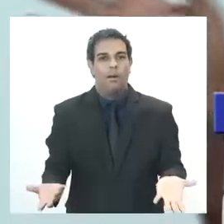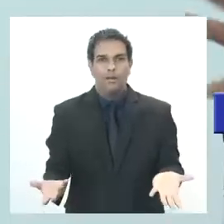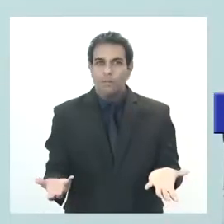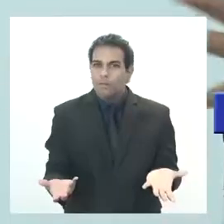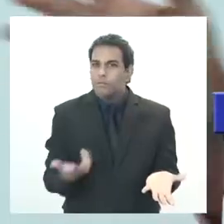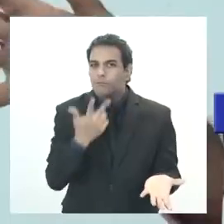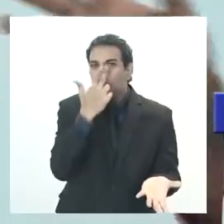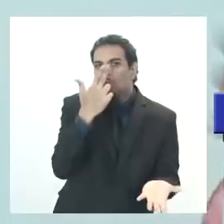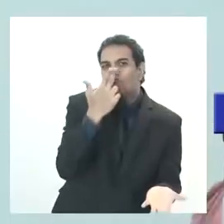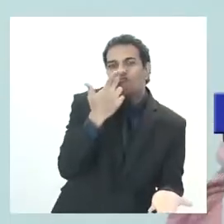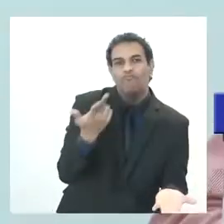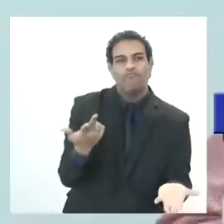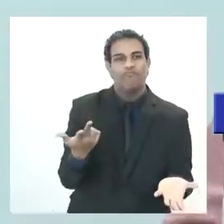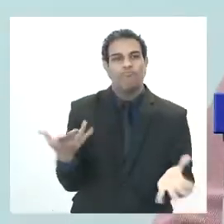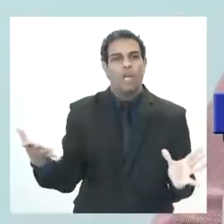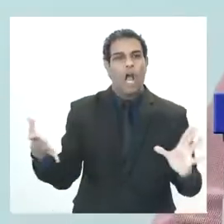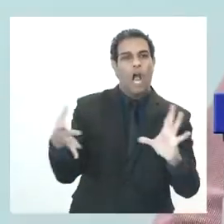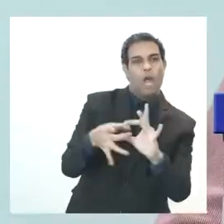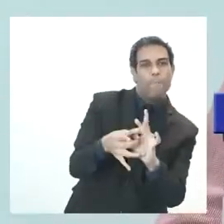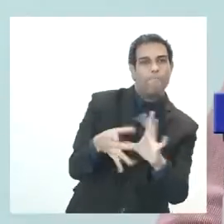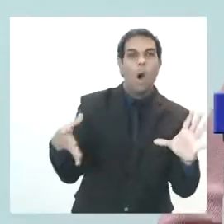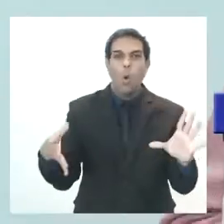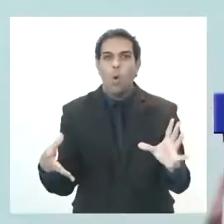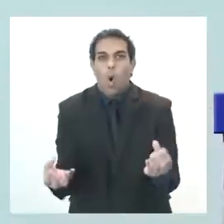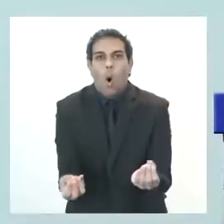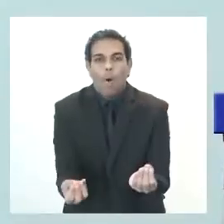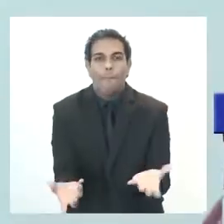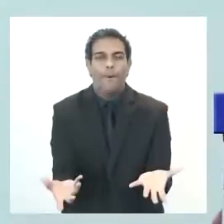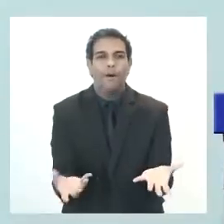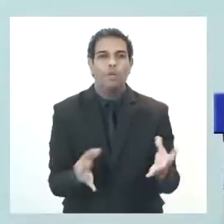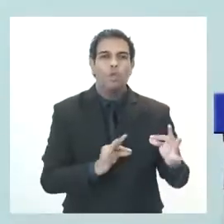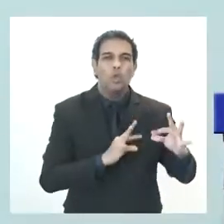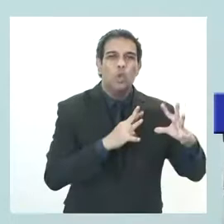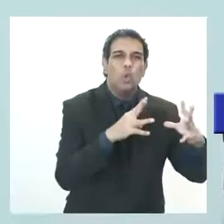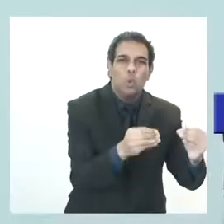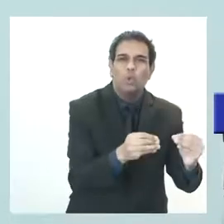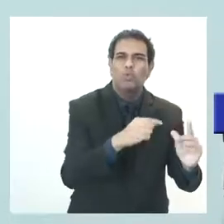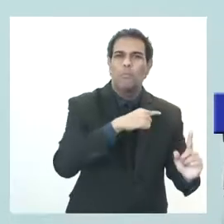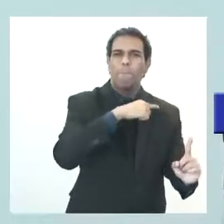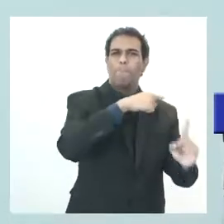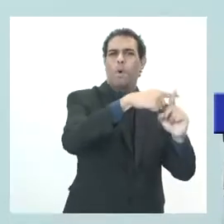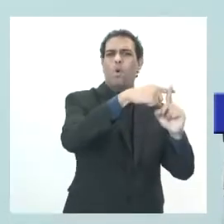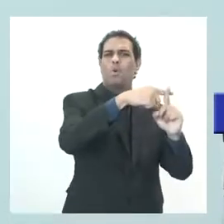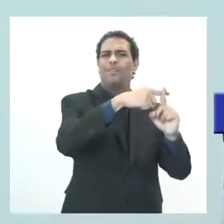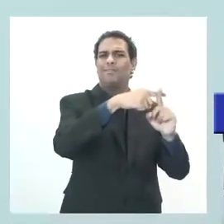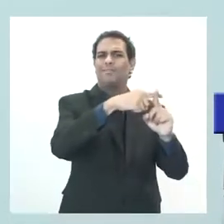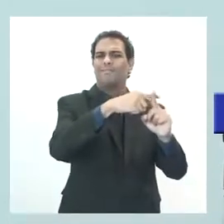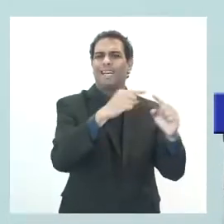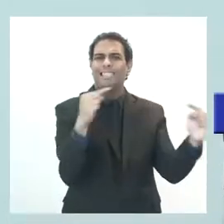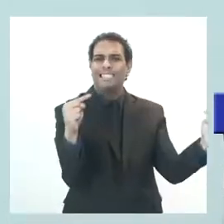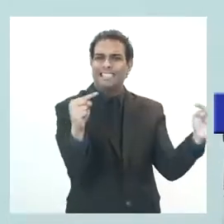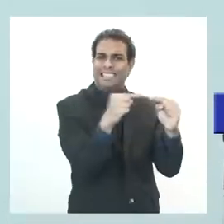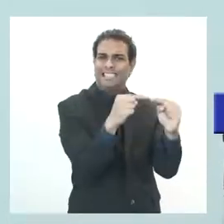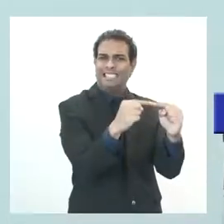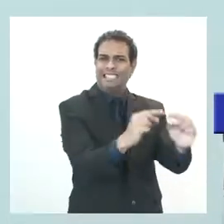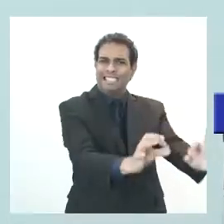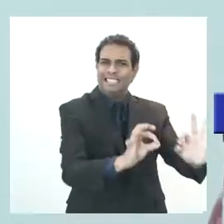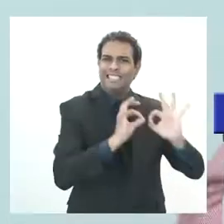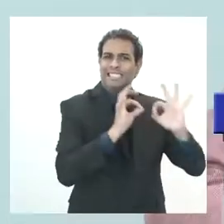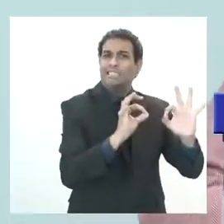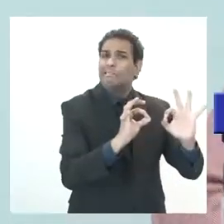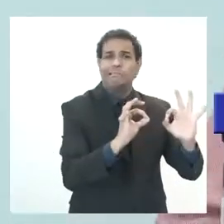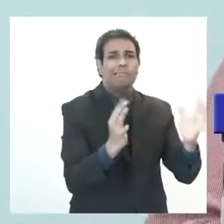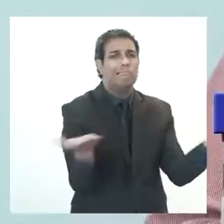o suas ligações Olá tudo que é bom o que é filé Tá